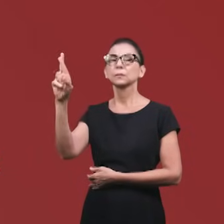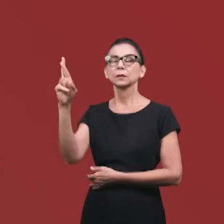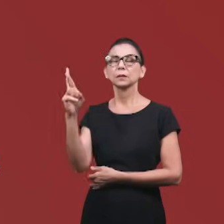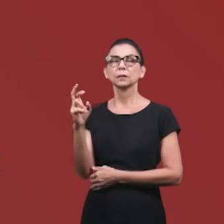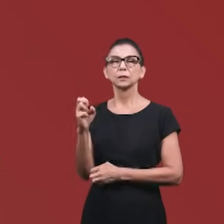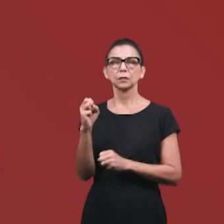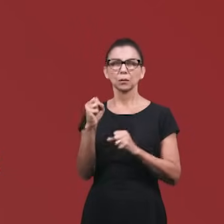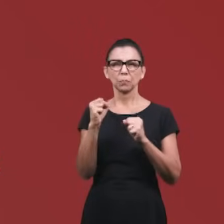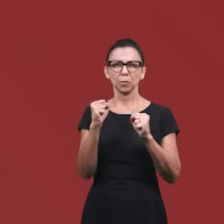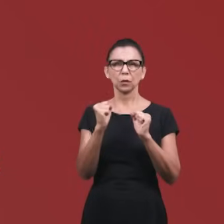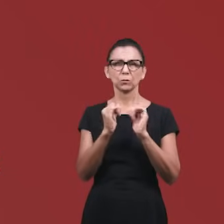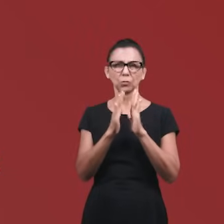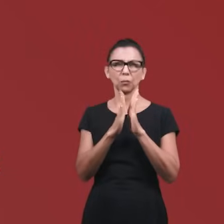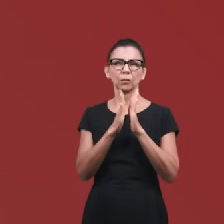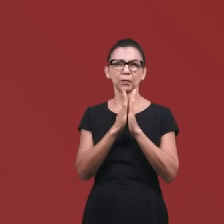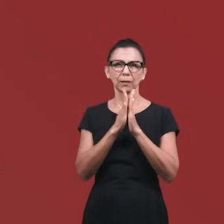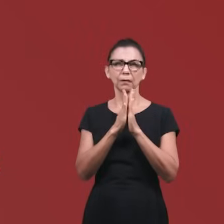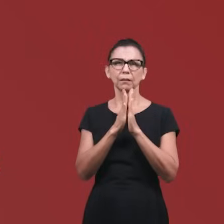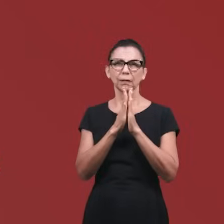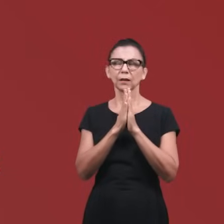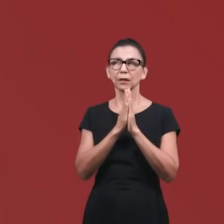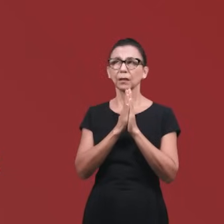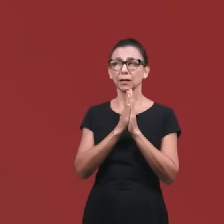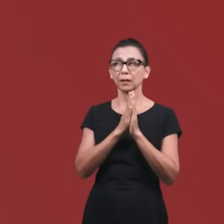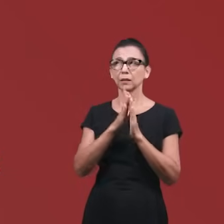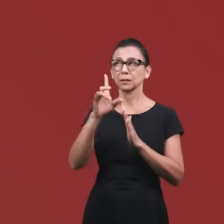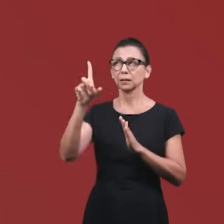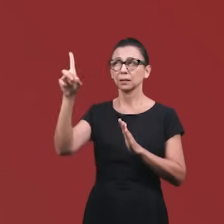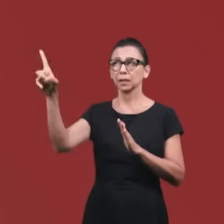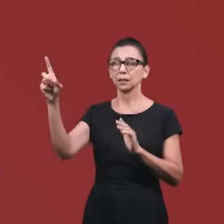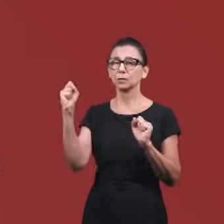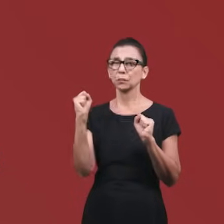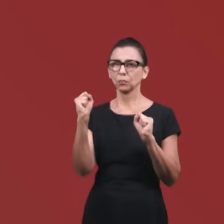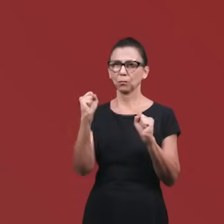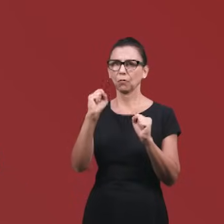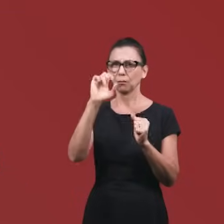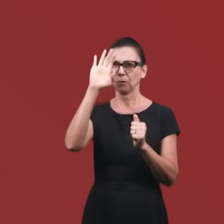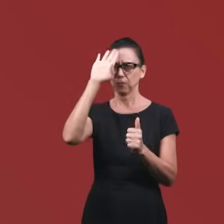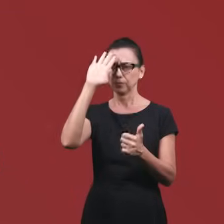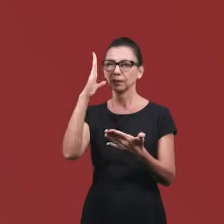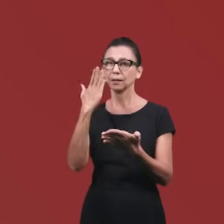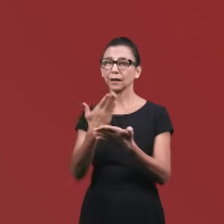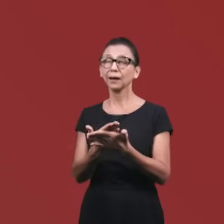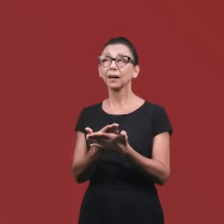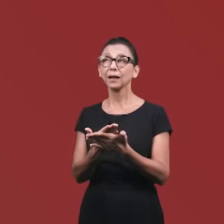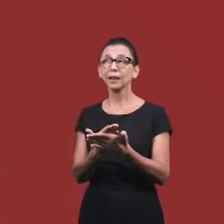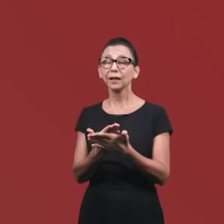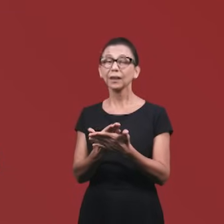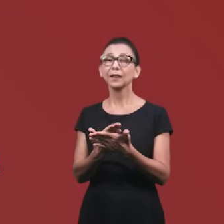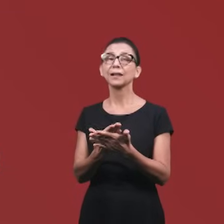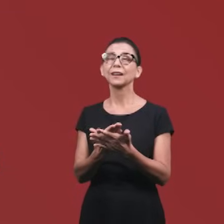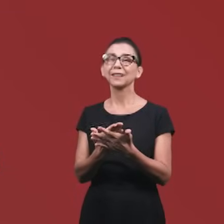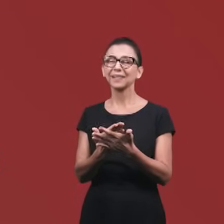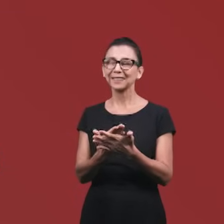sei que posso orar em Deus posso